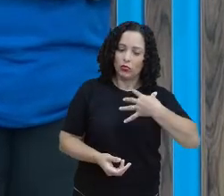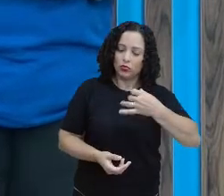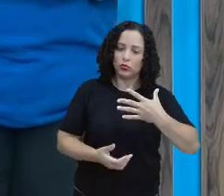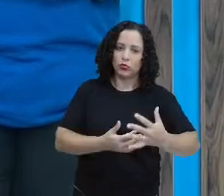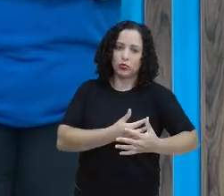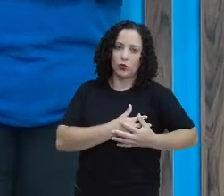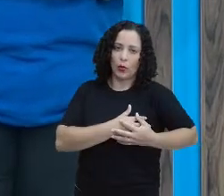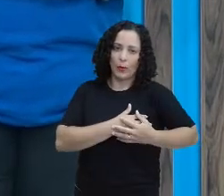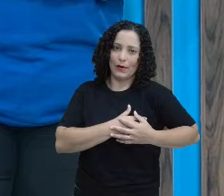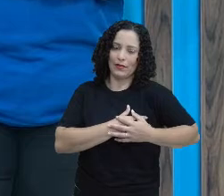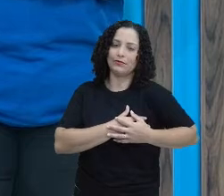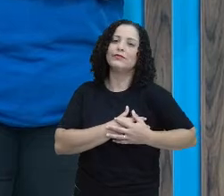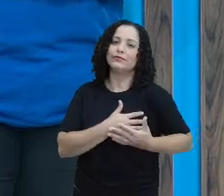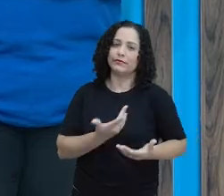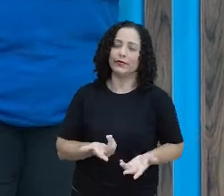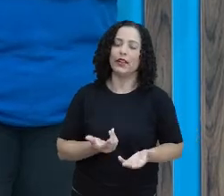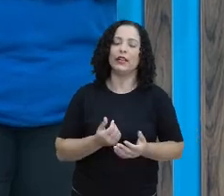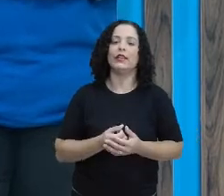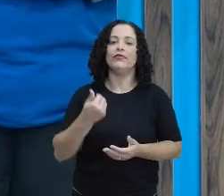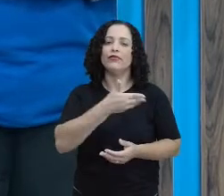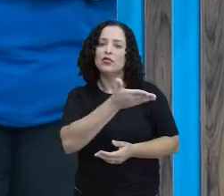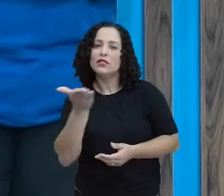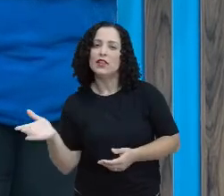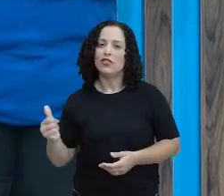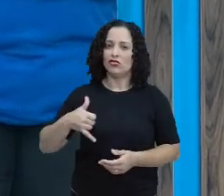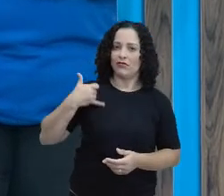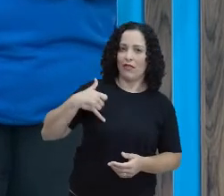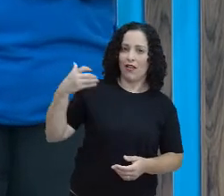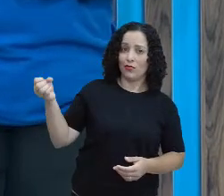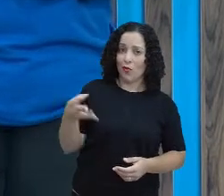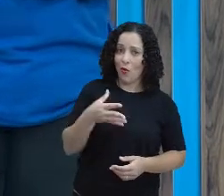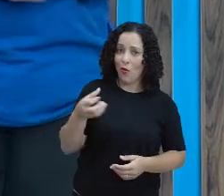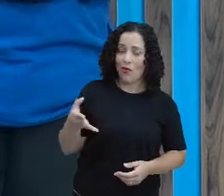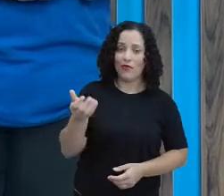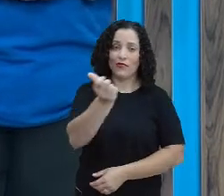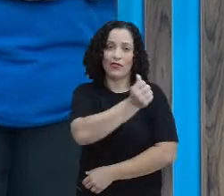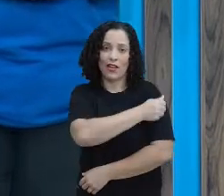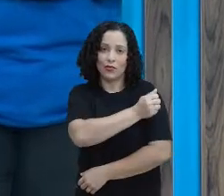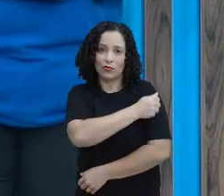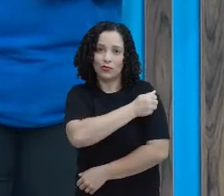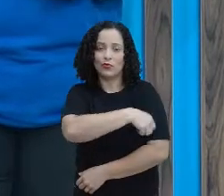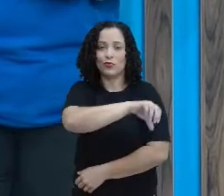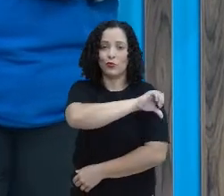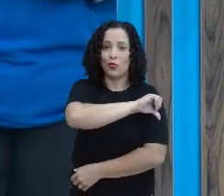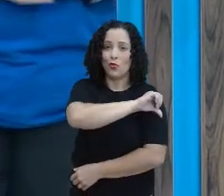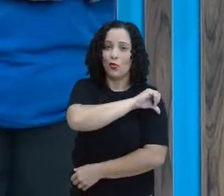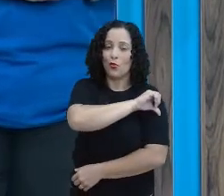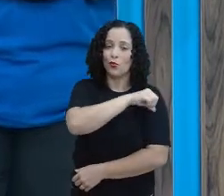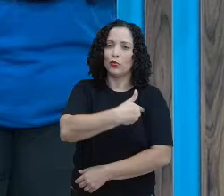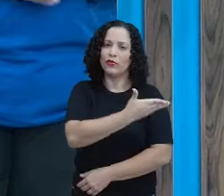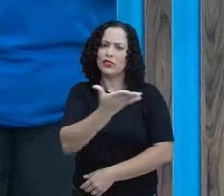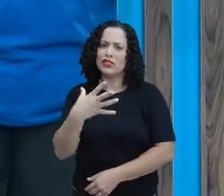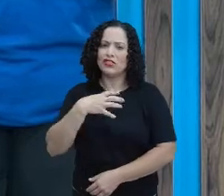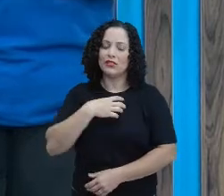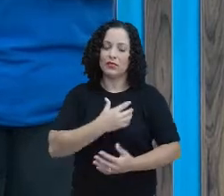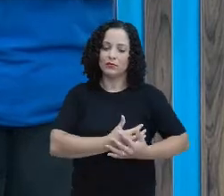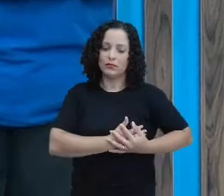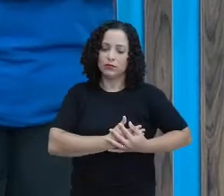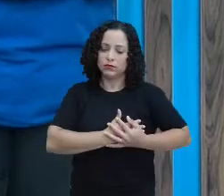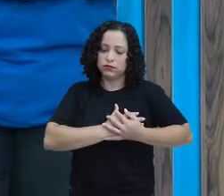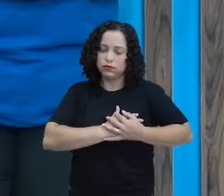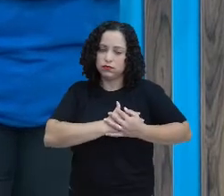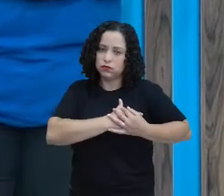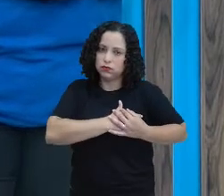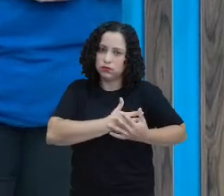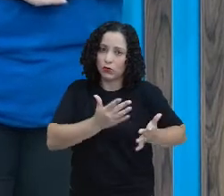mamografia, né? E vocês que são mais novas, né, estudantes do 9º ano, façam o exame, o autoexame da